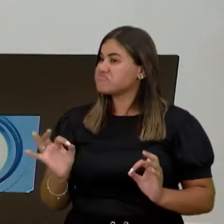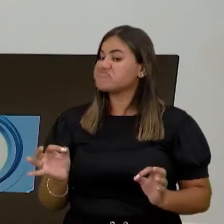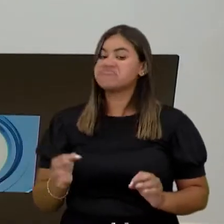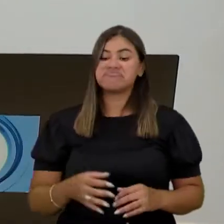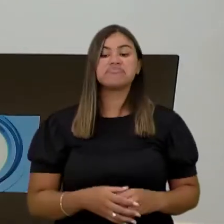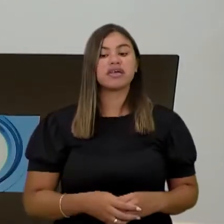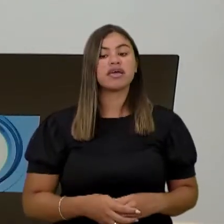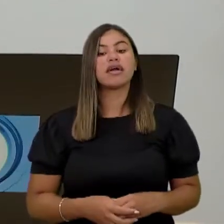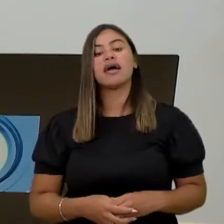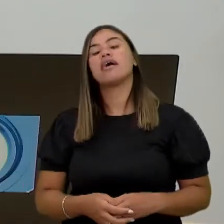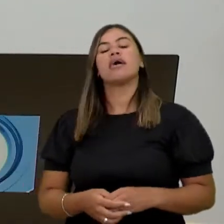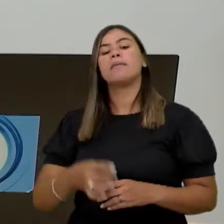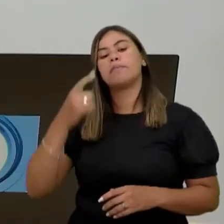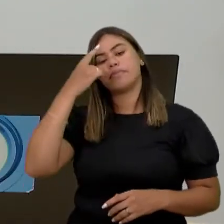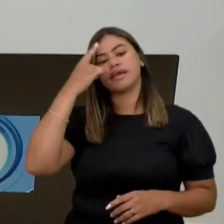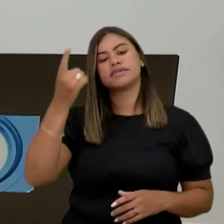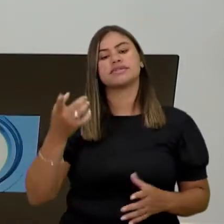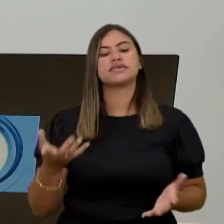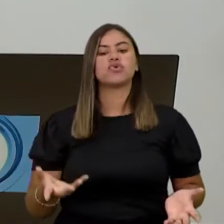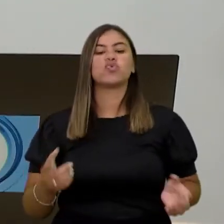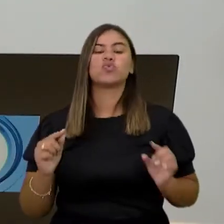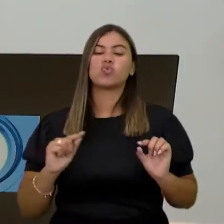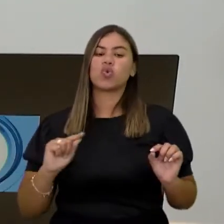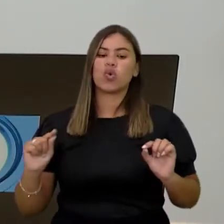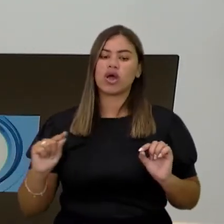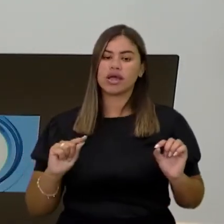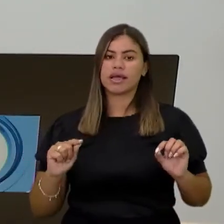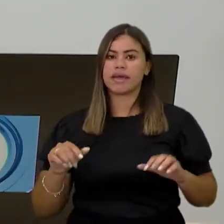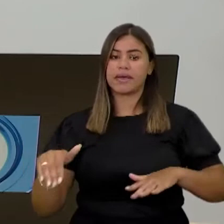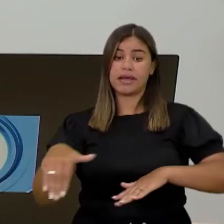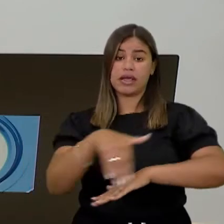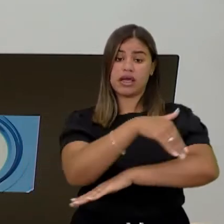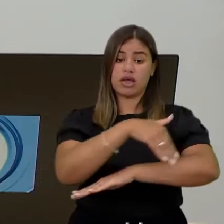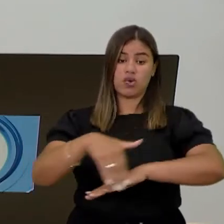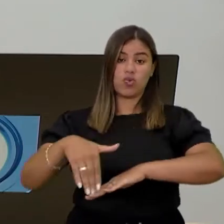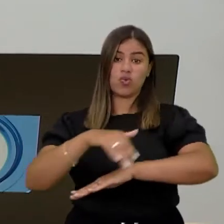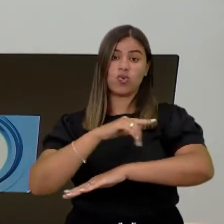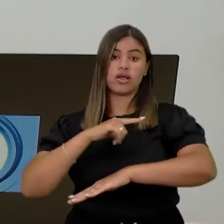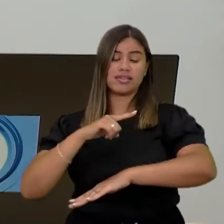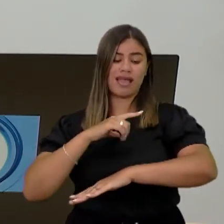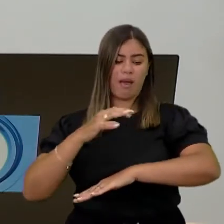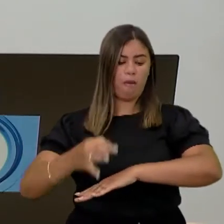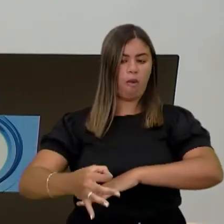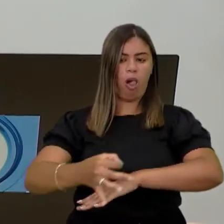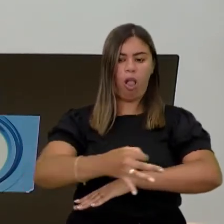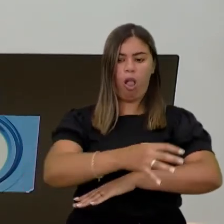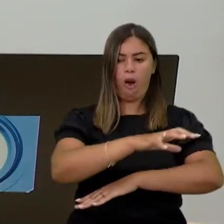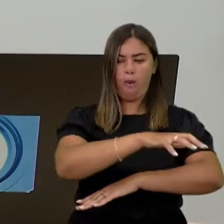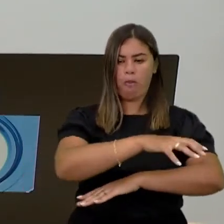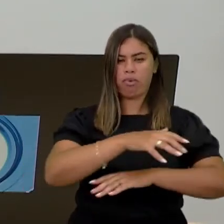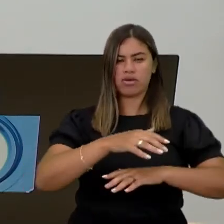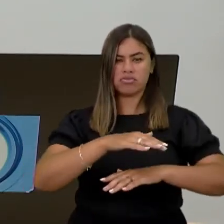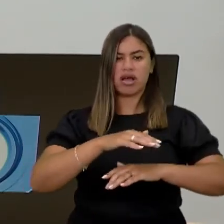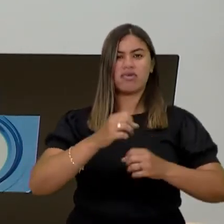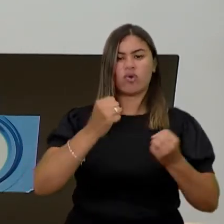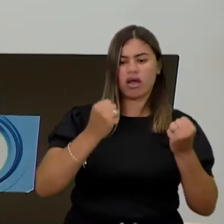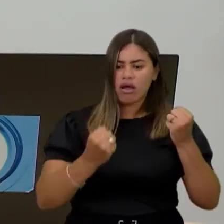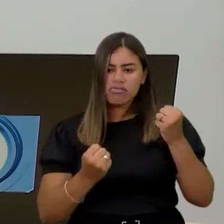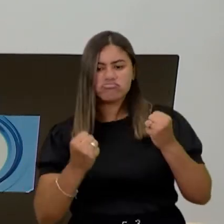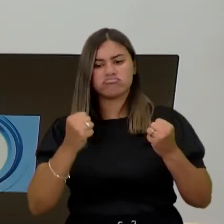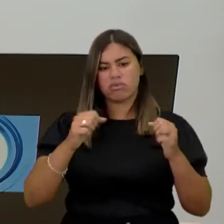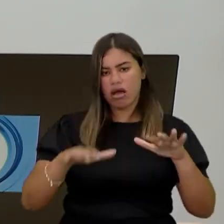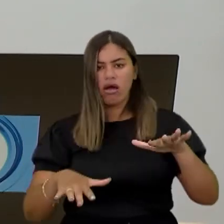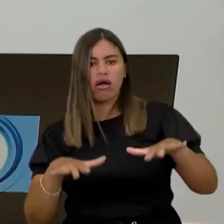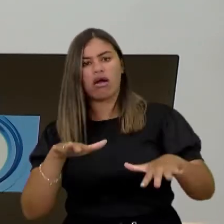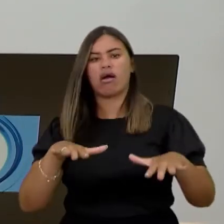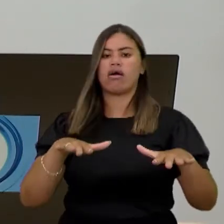tem vamos colocar lá a sua rua cheia de buraco. E essa rua cheia de buraco impede